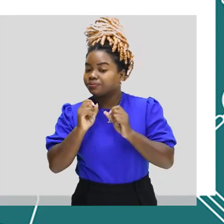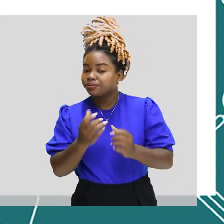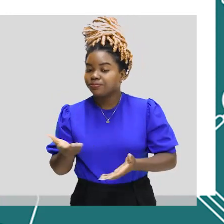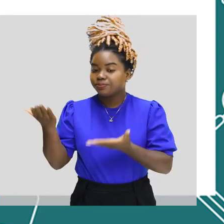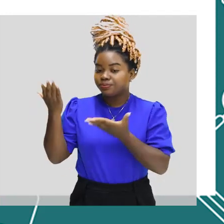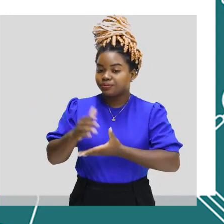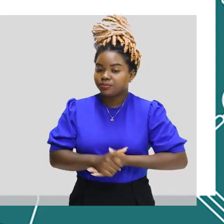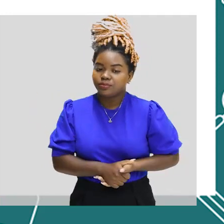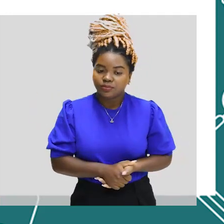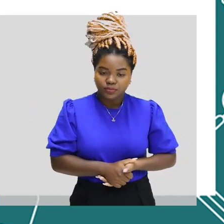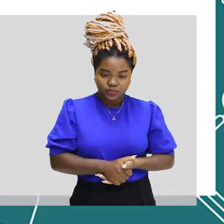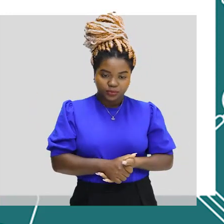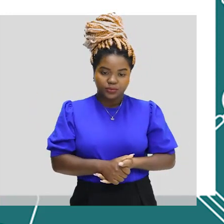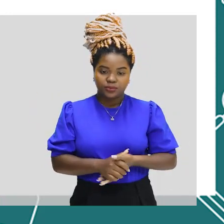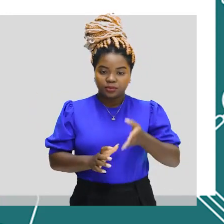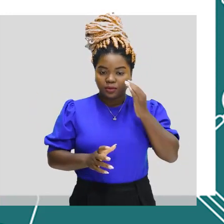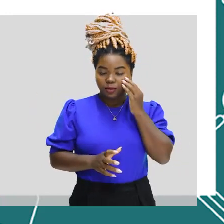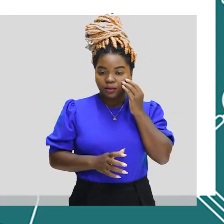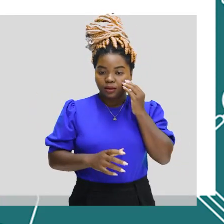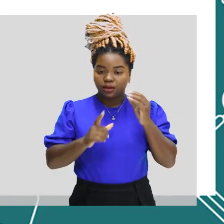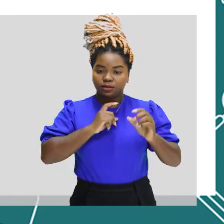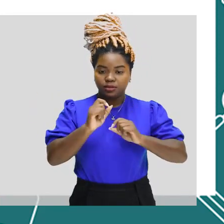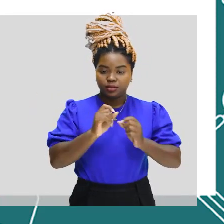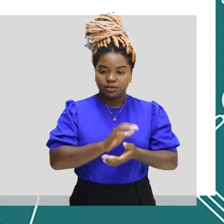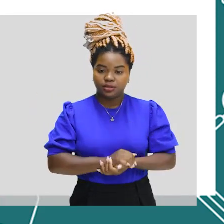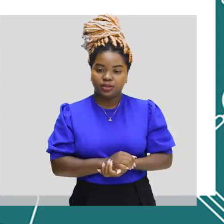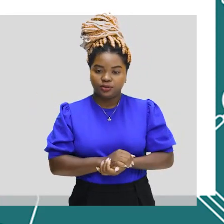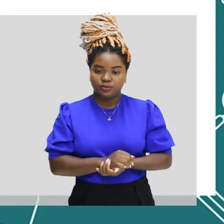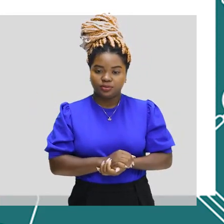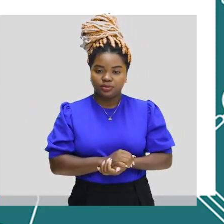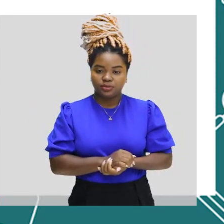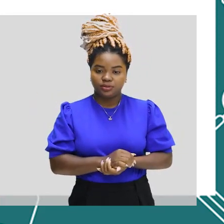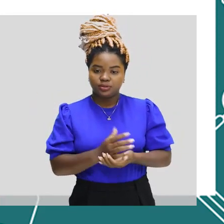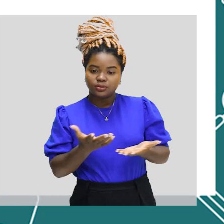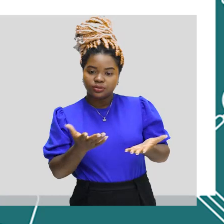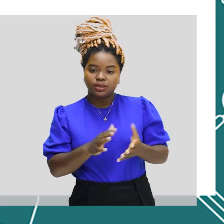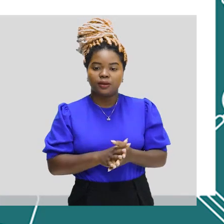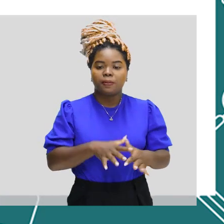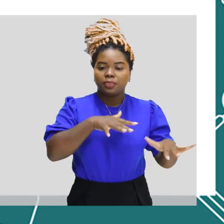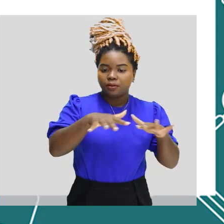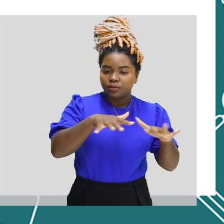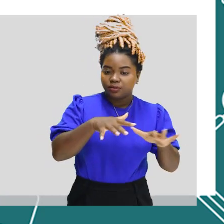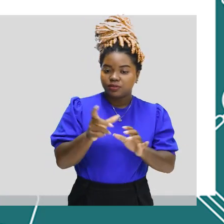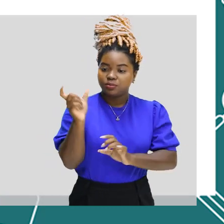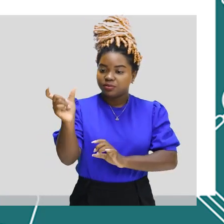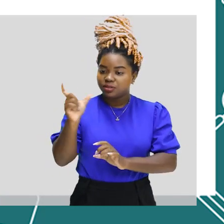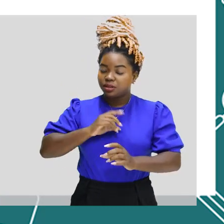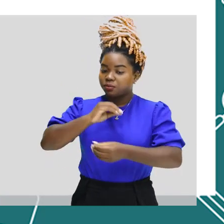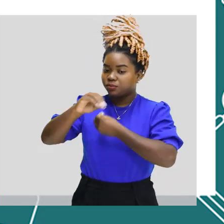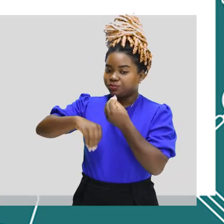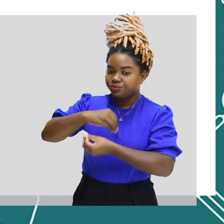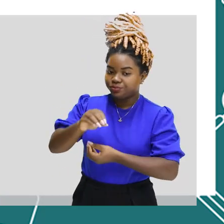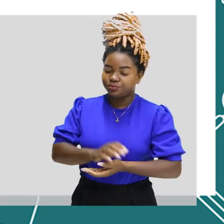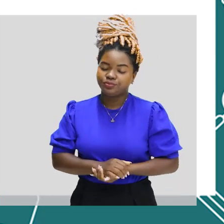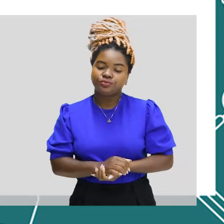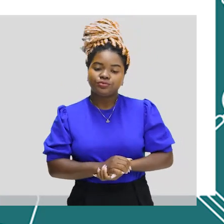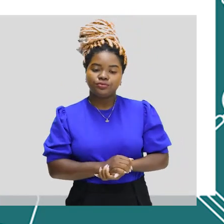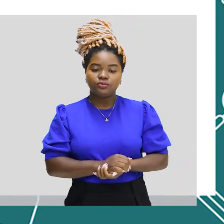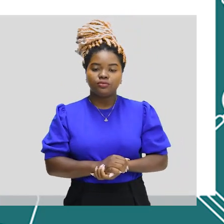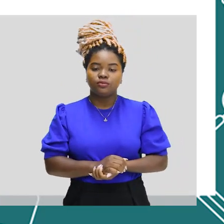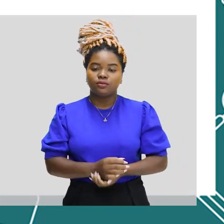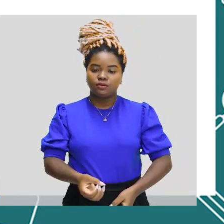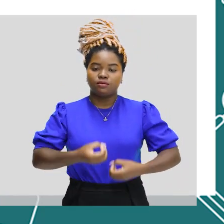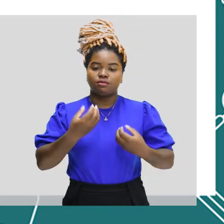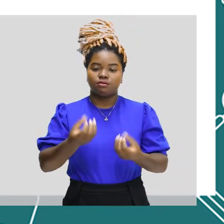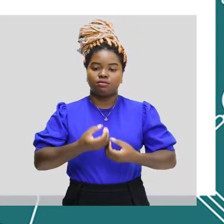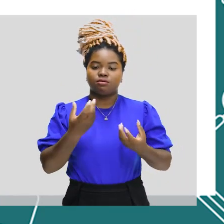artes, às manifestações e tipologias que a própria palavra tem ramificação. Né? A expressão física da criatividade